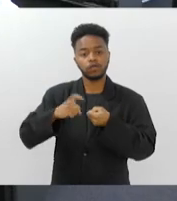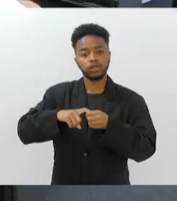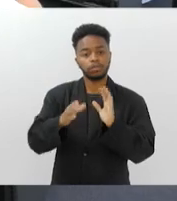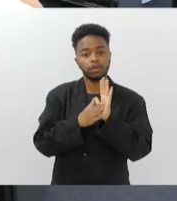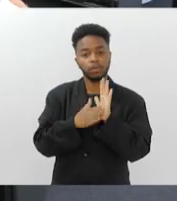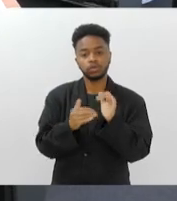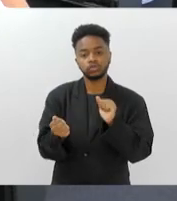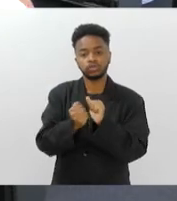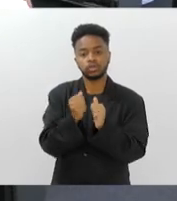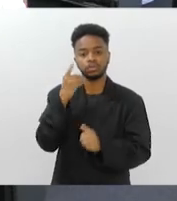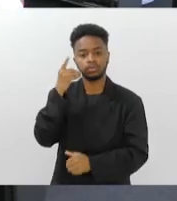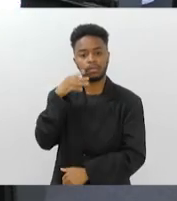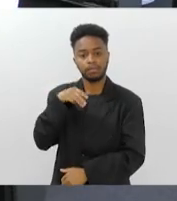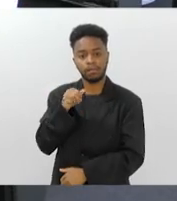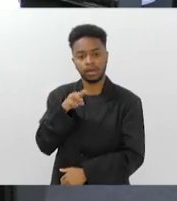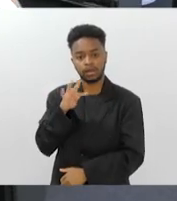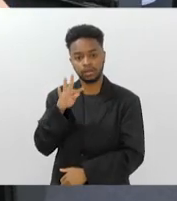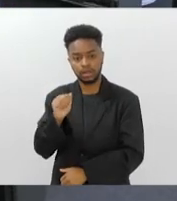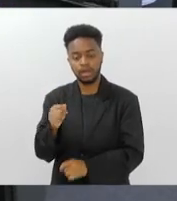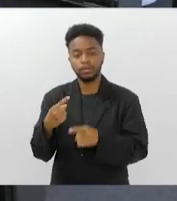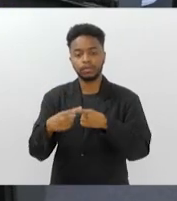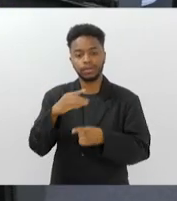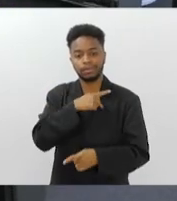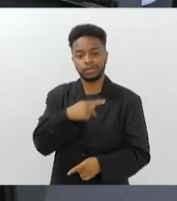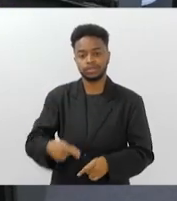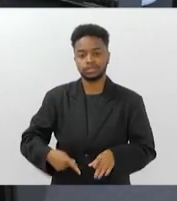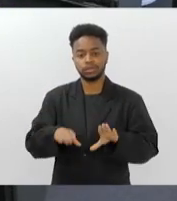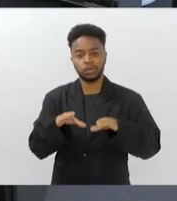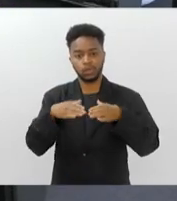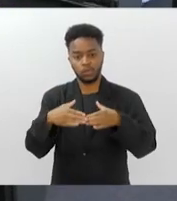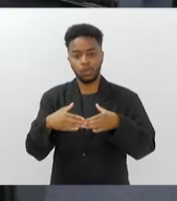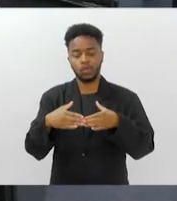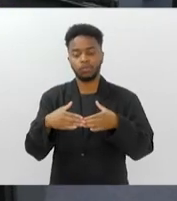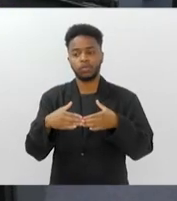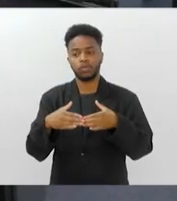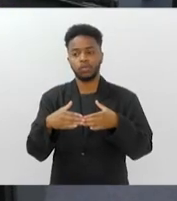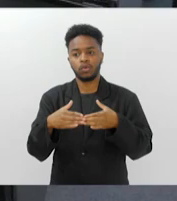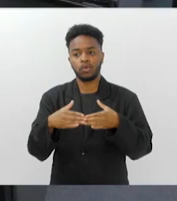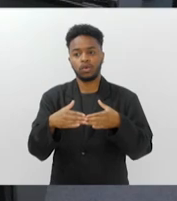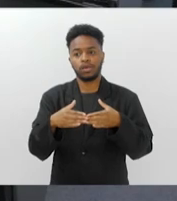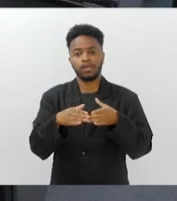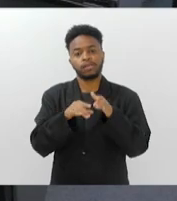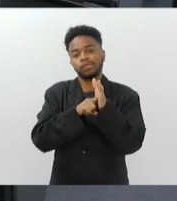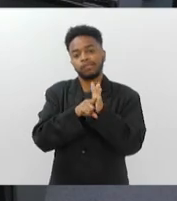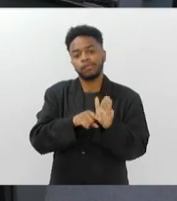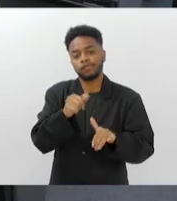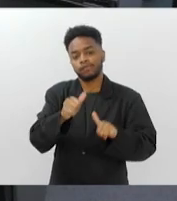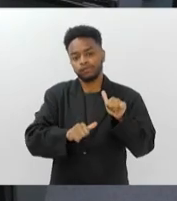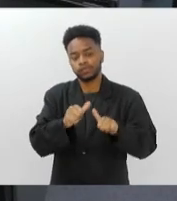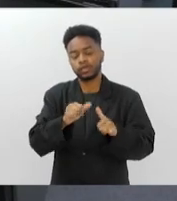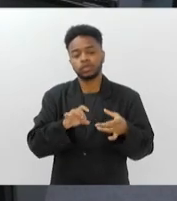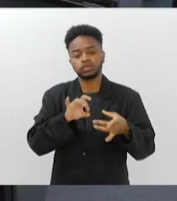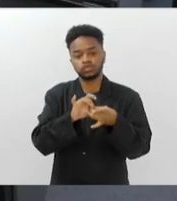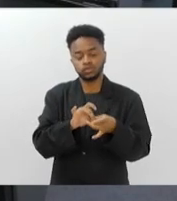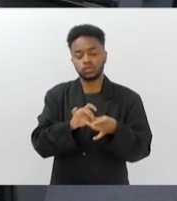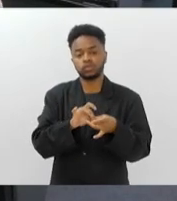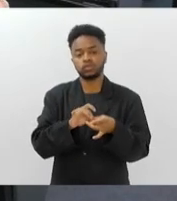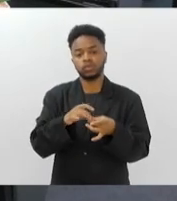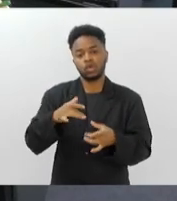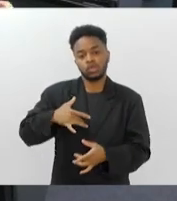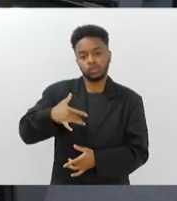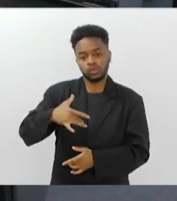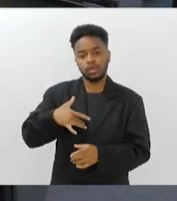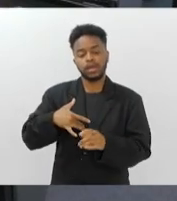deputada Marta Rocha enquanto presidente da frente parlamentar né de tuberculose HIV e diabetes e ela conseguiu Não só reforçar